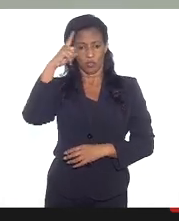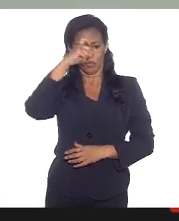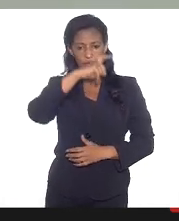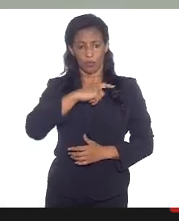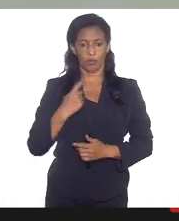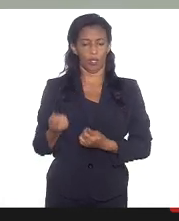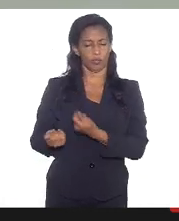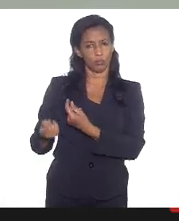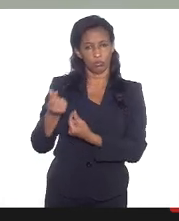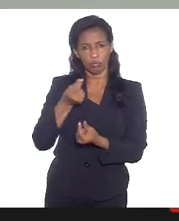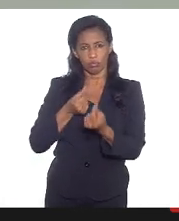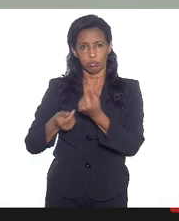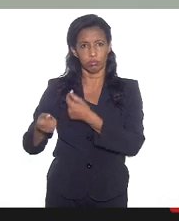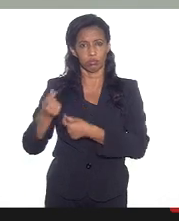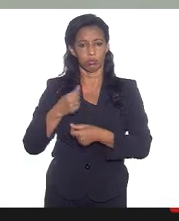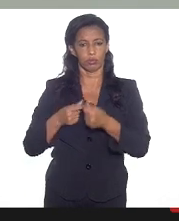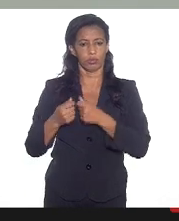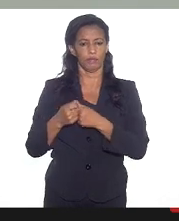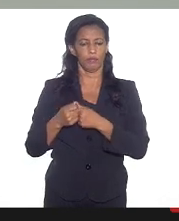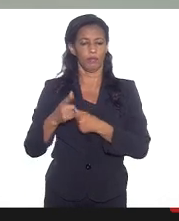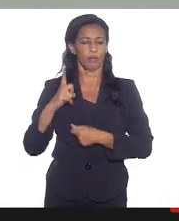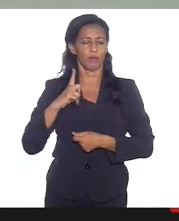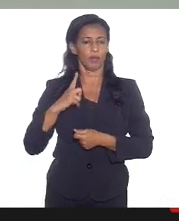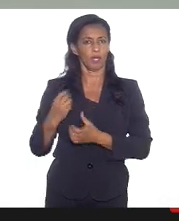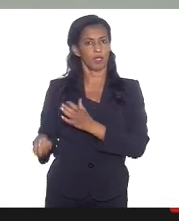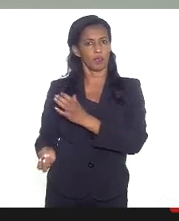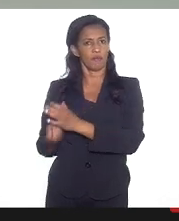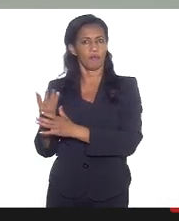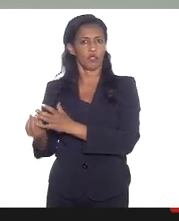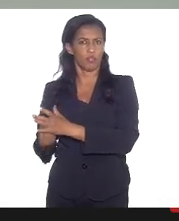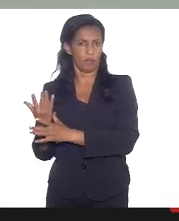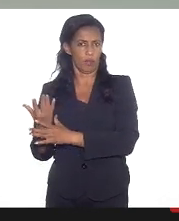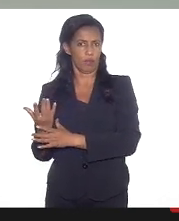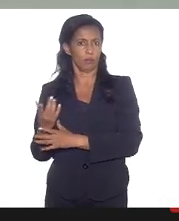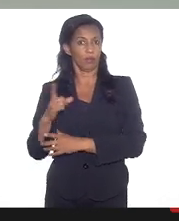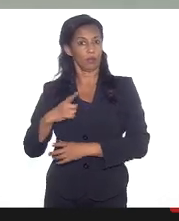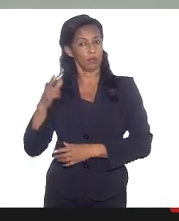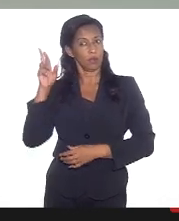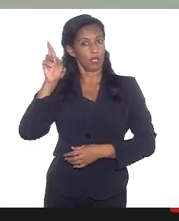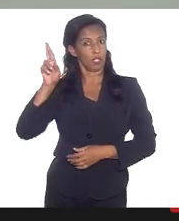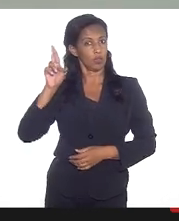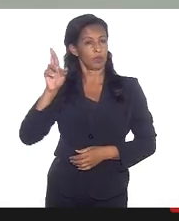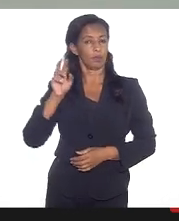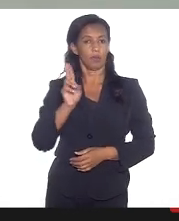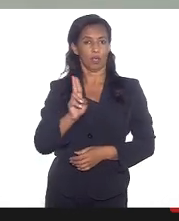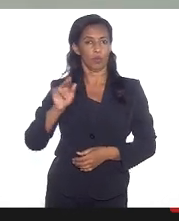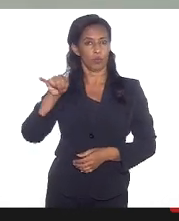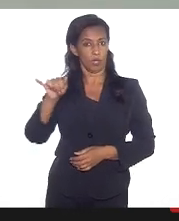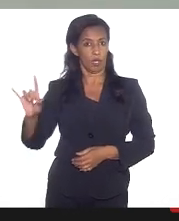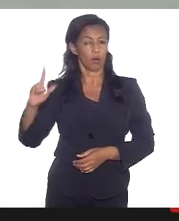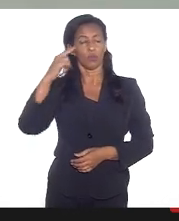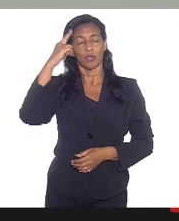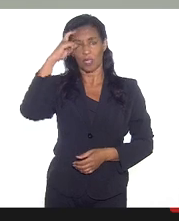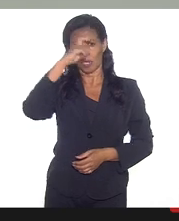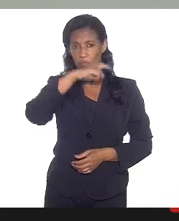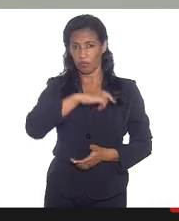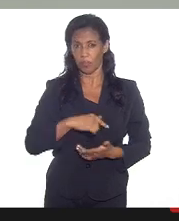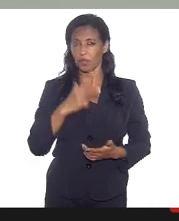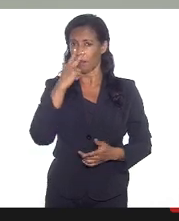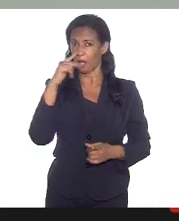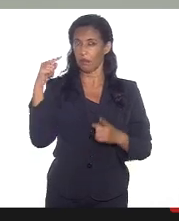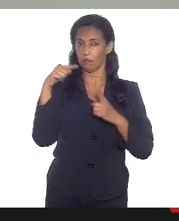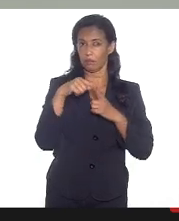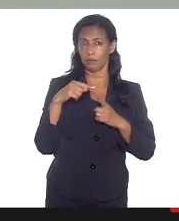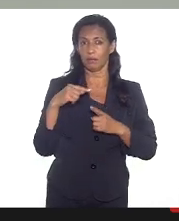dificuldade financeira, promover esse tipo de investimento. Então, tem que chamar a responsabilidade da União. Eu sei que é difícil, parece ser uma meta assim, impossível